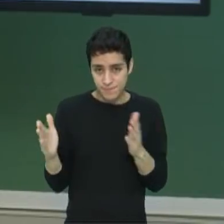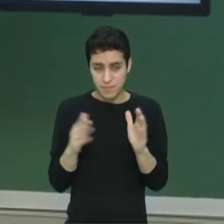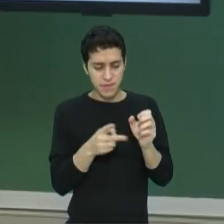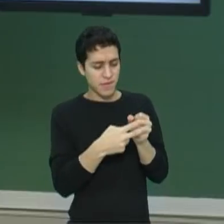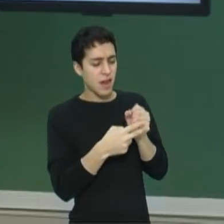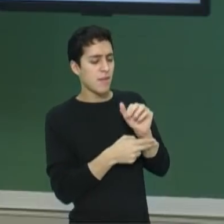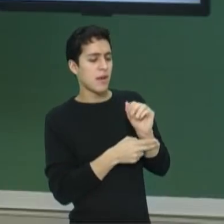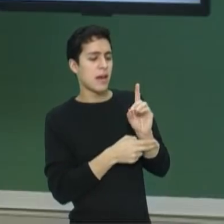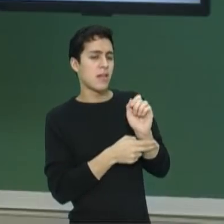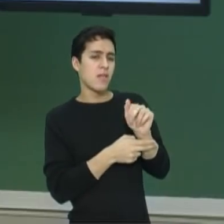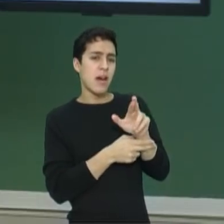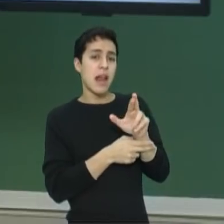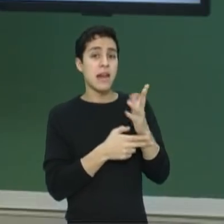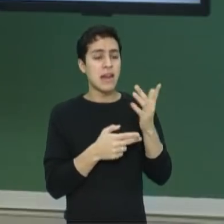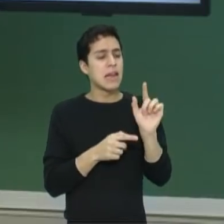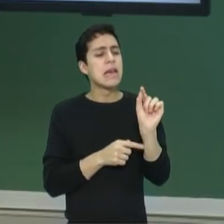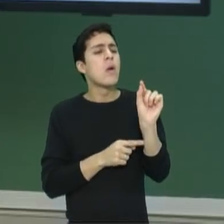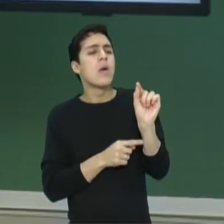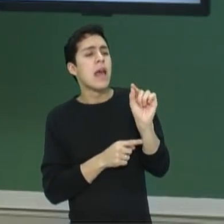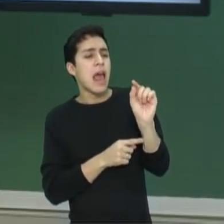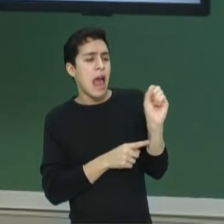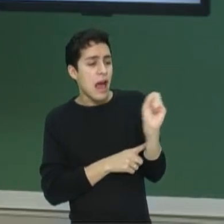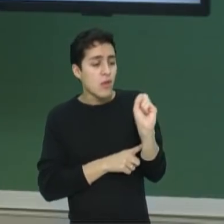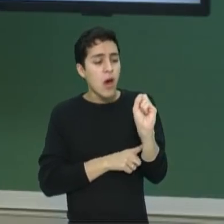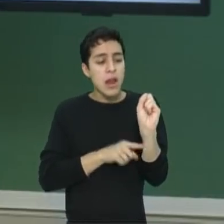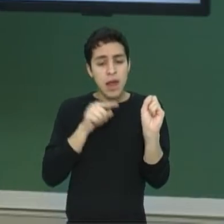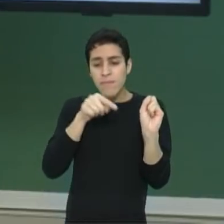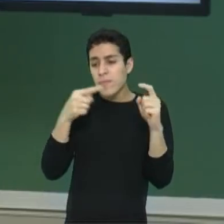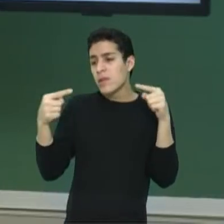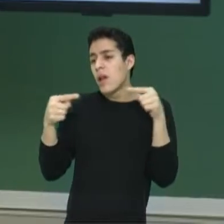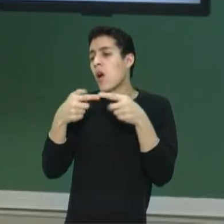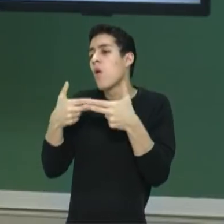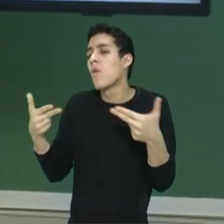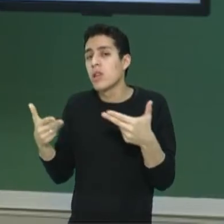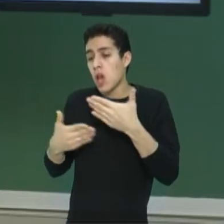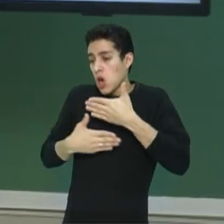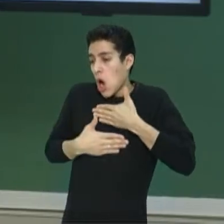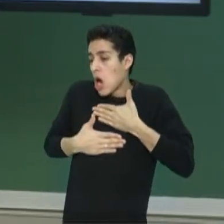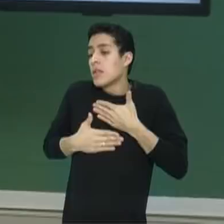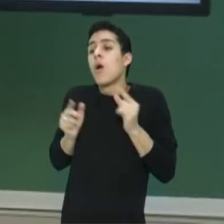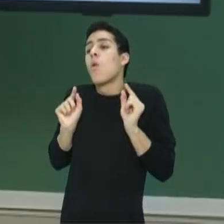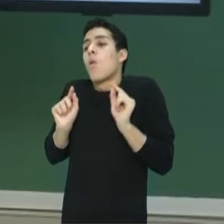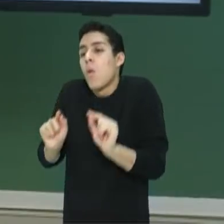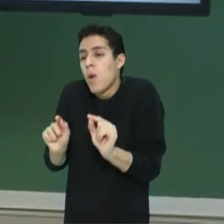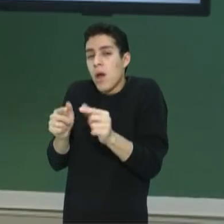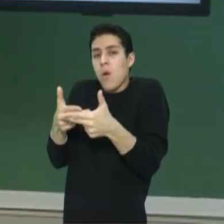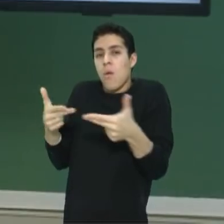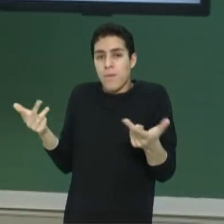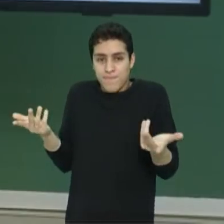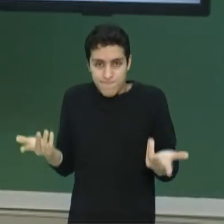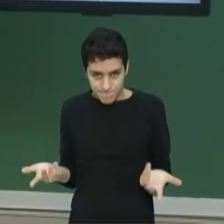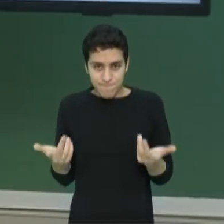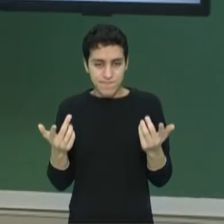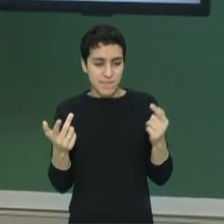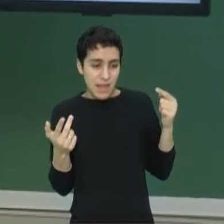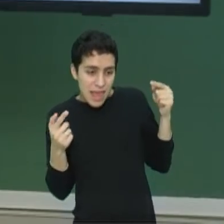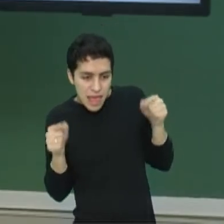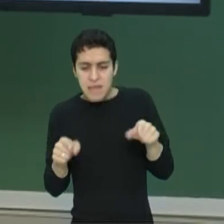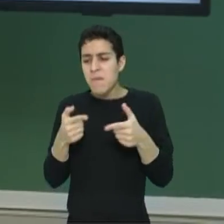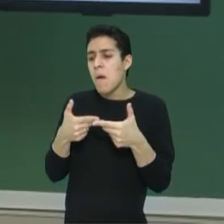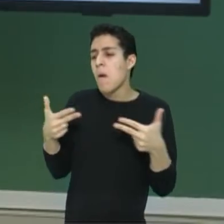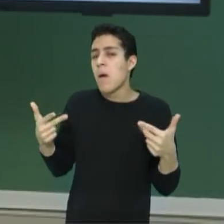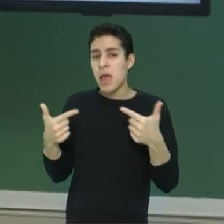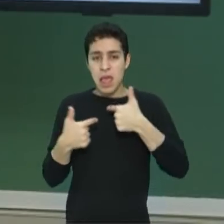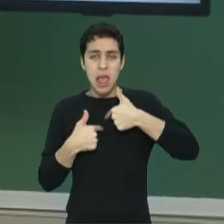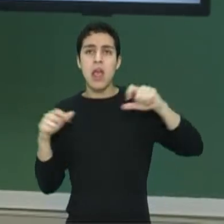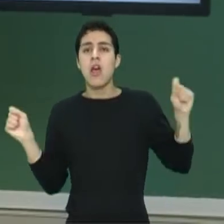a gente diz assim, quem adora, adora alguma coisa. Né? Gosta muito, adora alguma coisa. Esse alguma coisa, eu posso